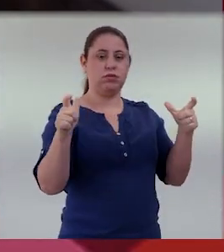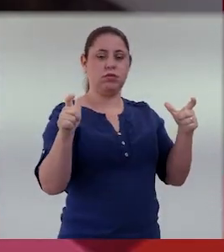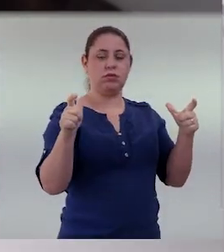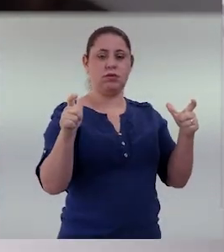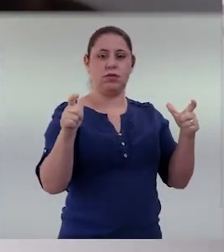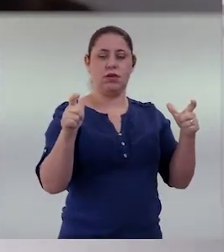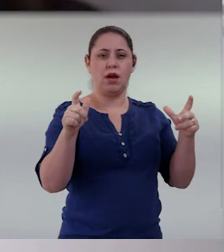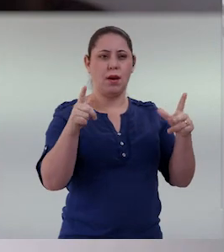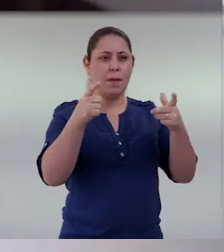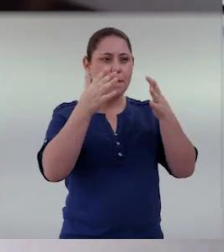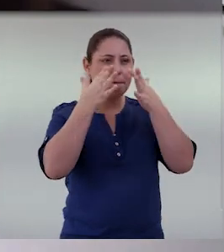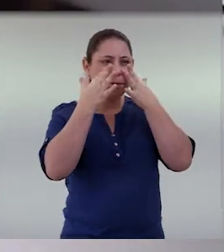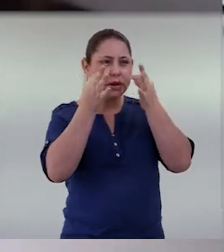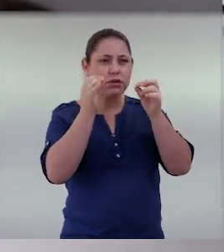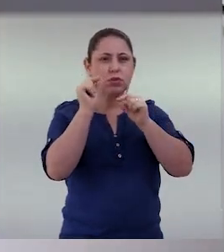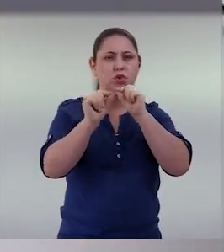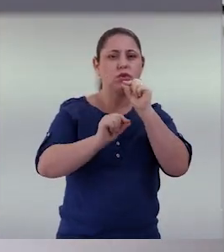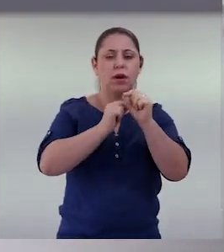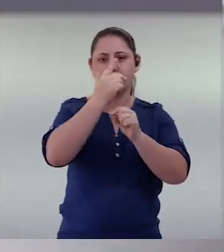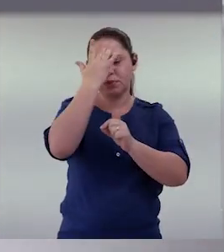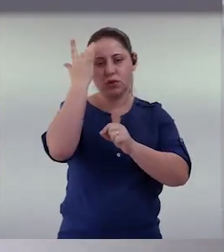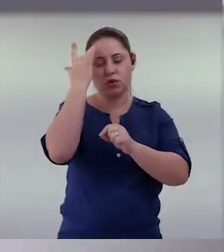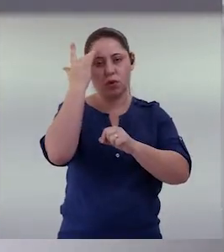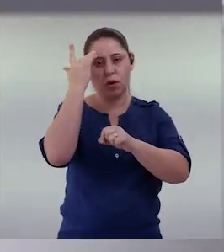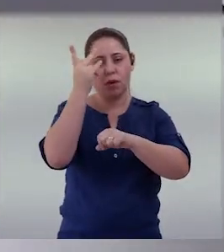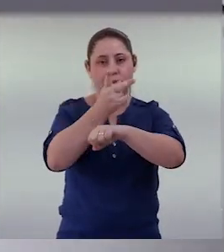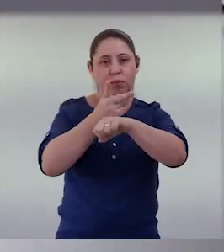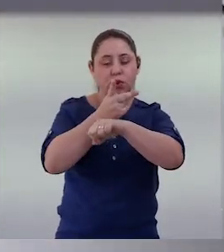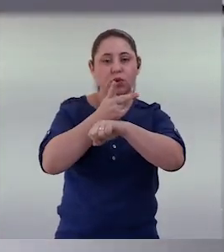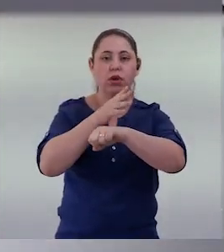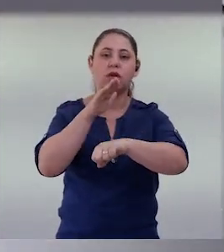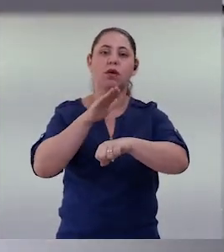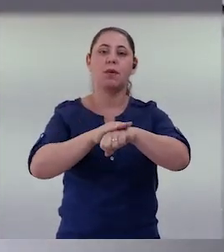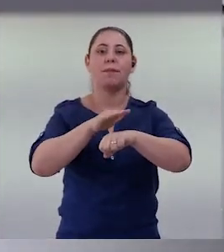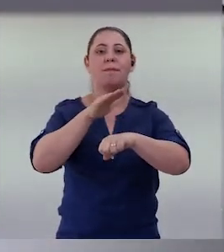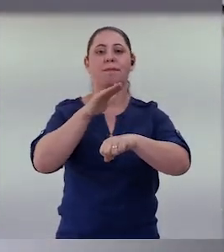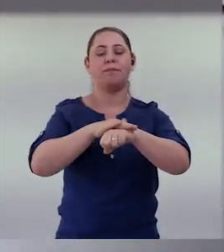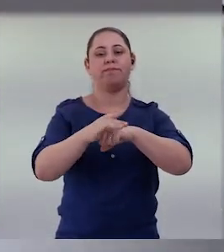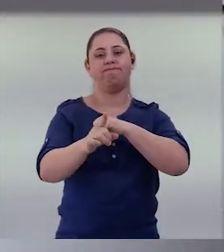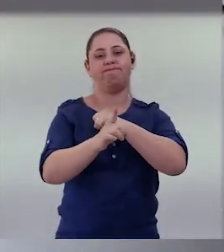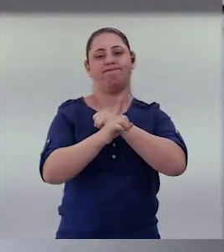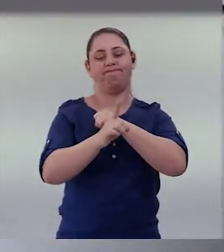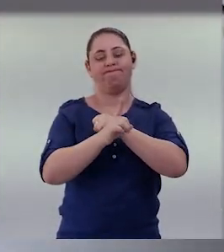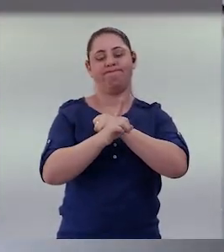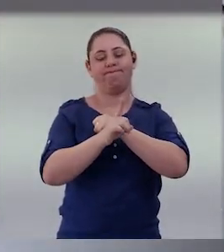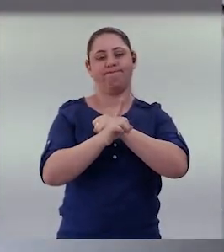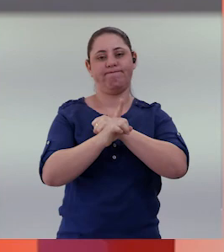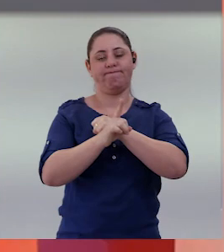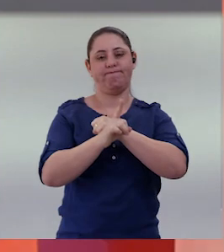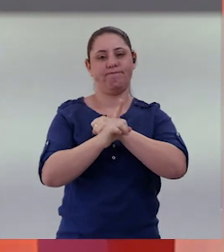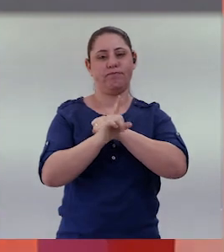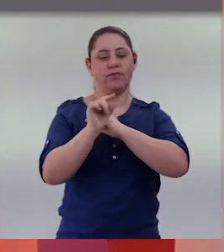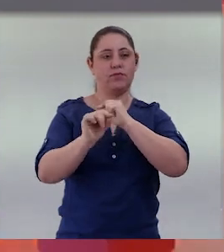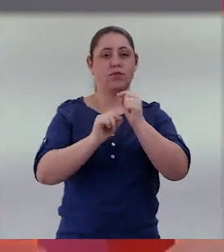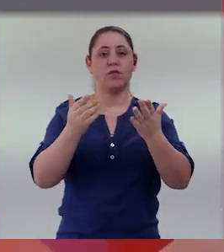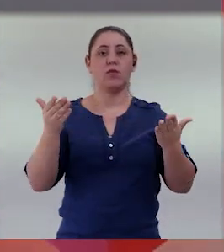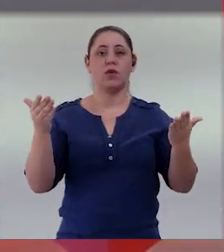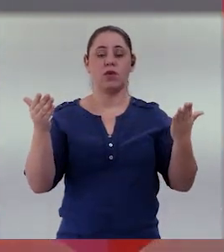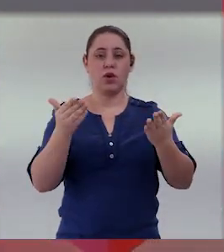A procura aumentou bastante, a gente percebeu que as pessoas estão procurando mais,